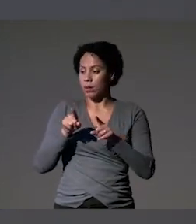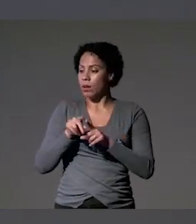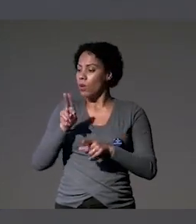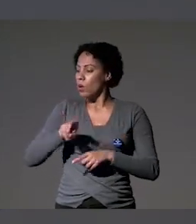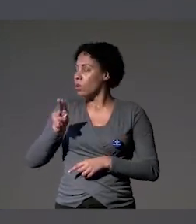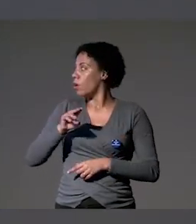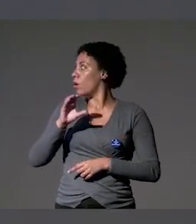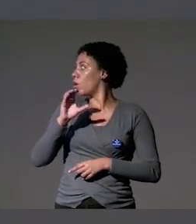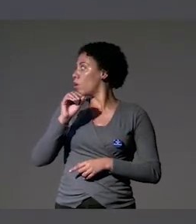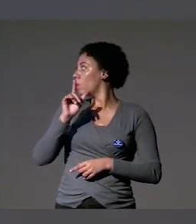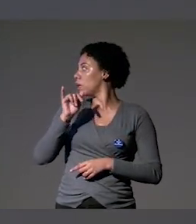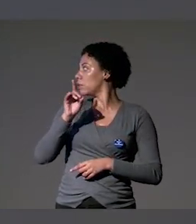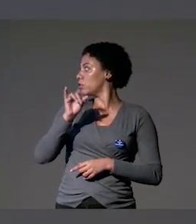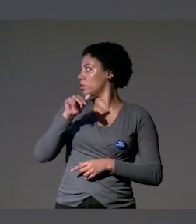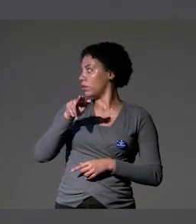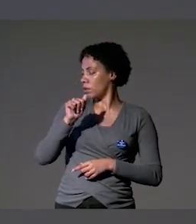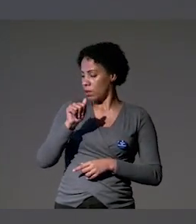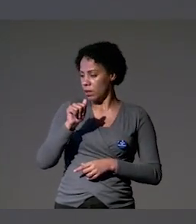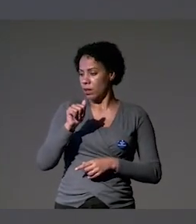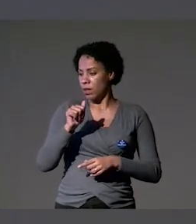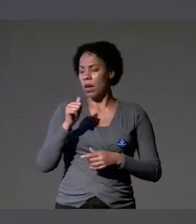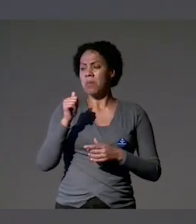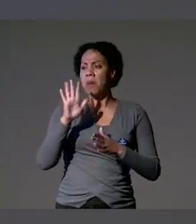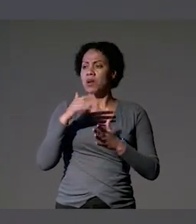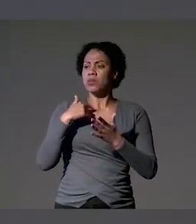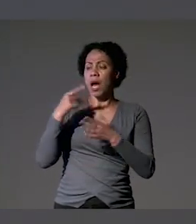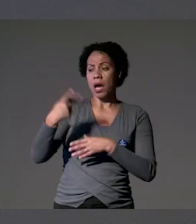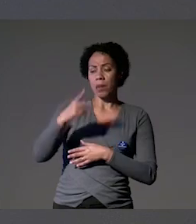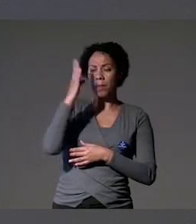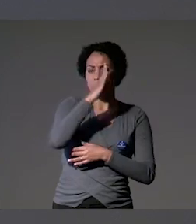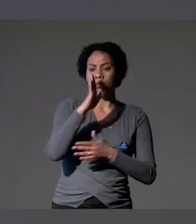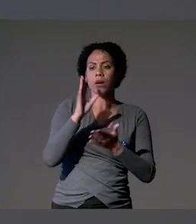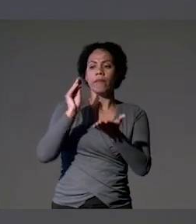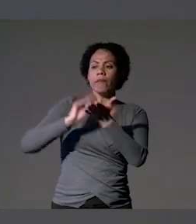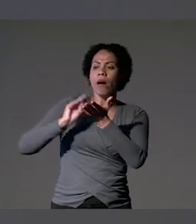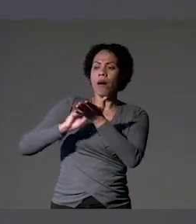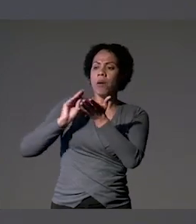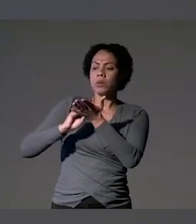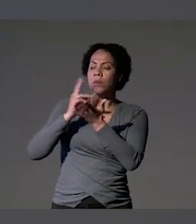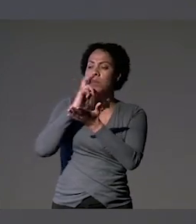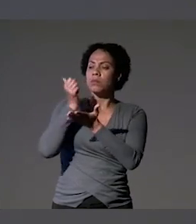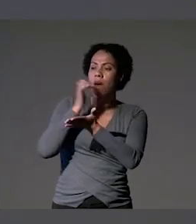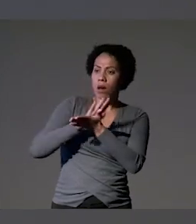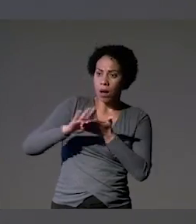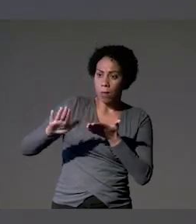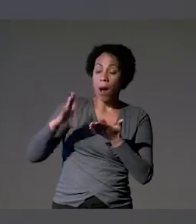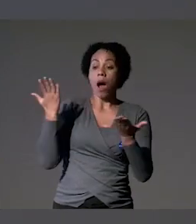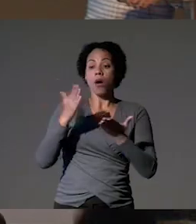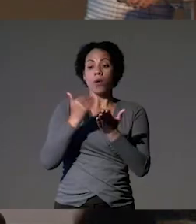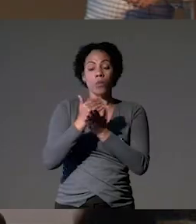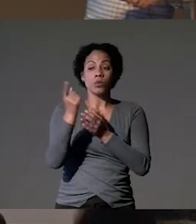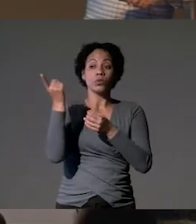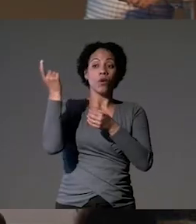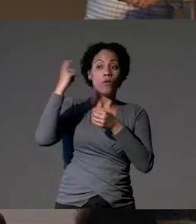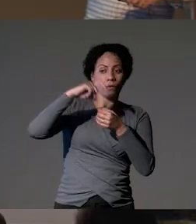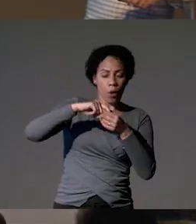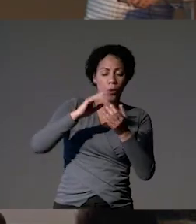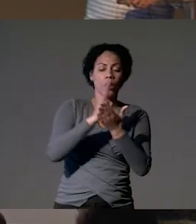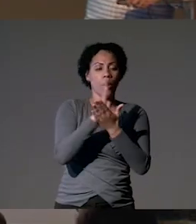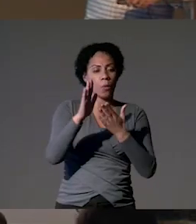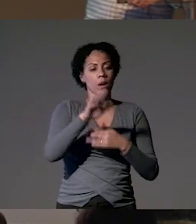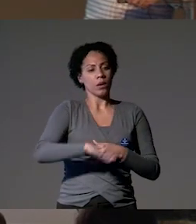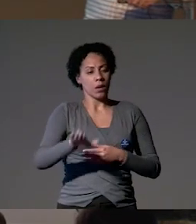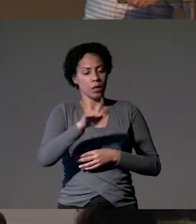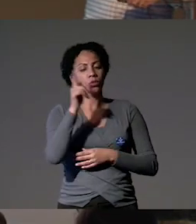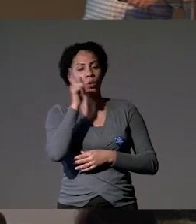clonidina também, que é um antigo antihipertensivo, andou até faltando no mercado brasileiro, mas tem voltado. Para algumas crianças funciona bem para dormir e às vezes